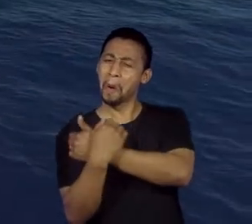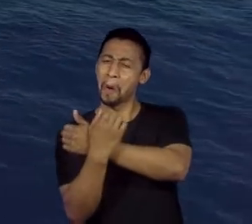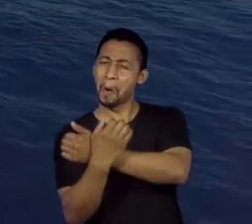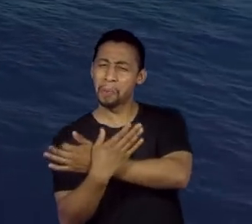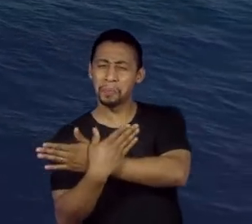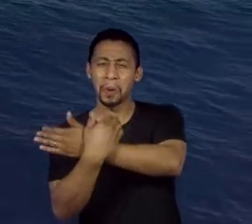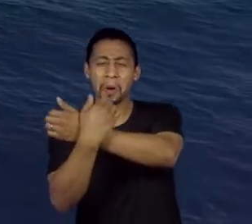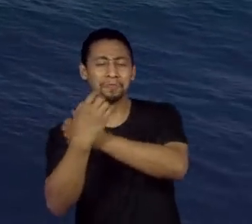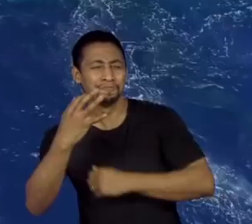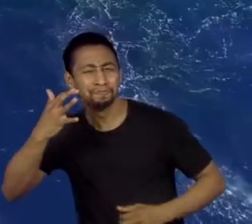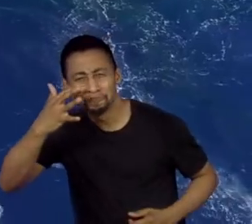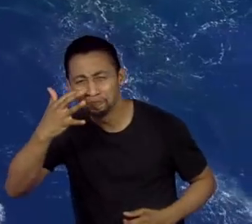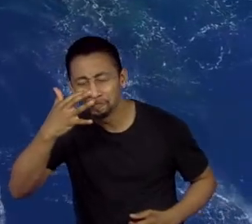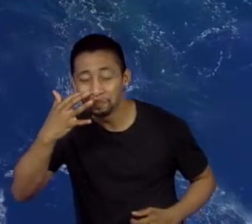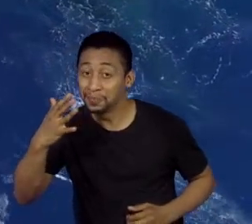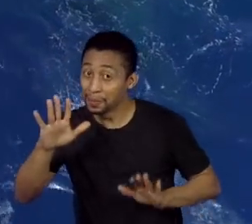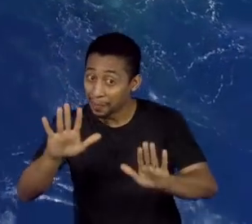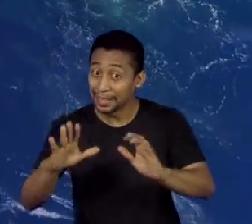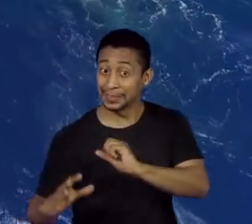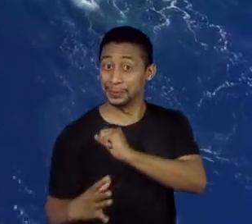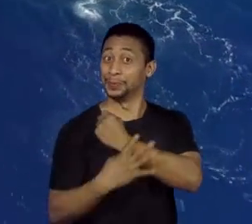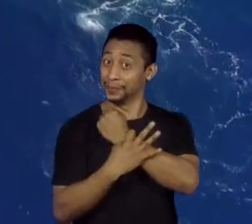toda a segurança.